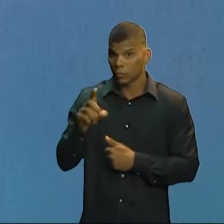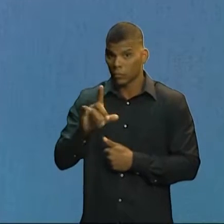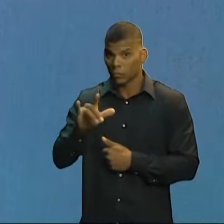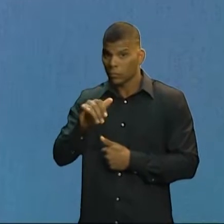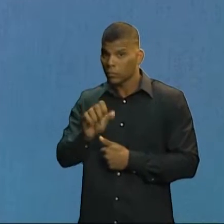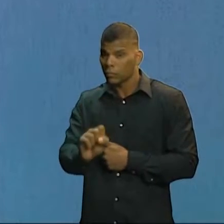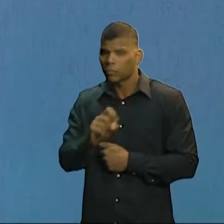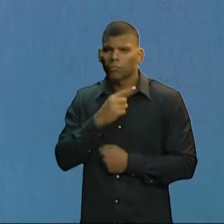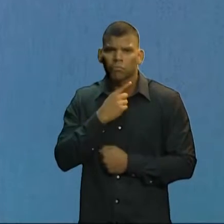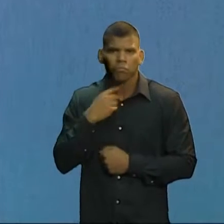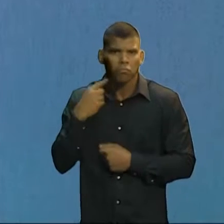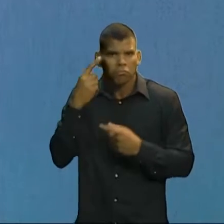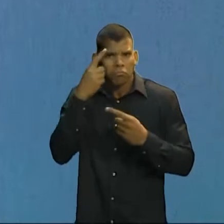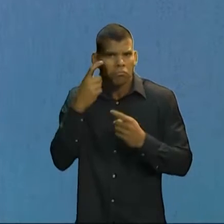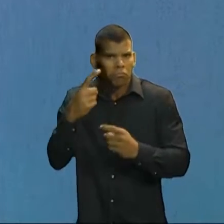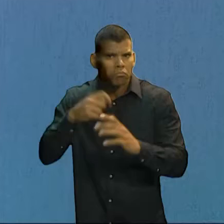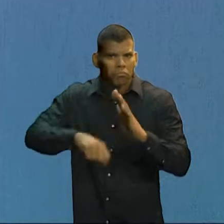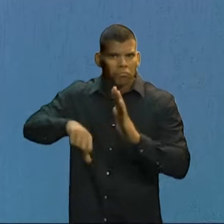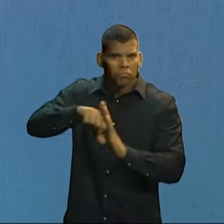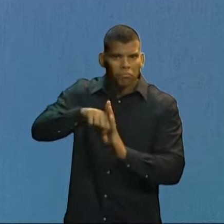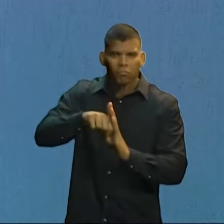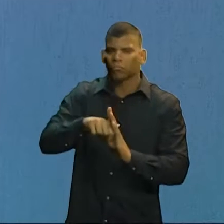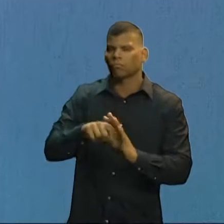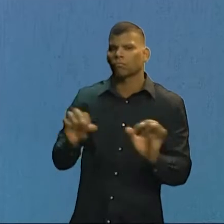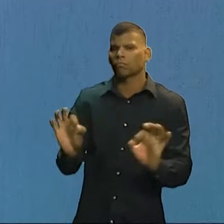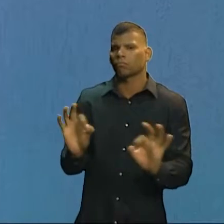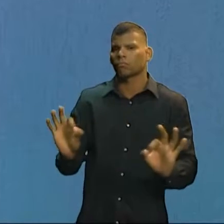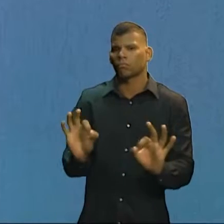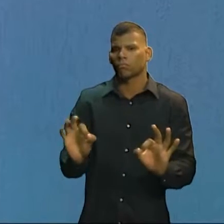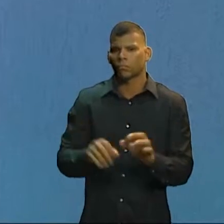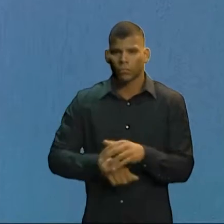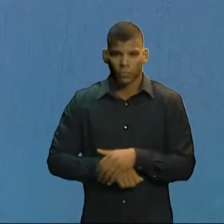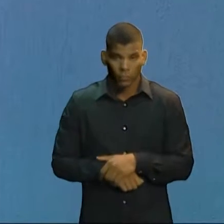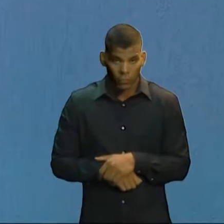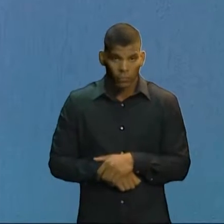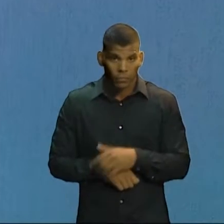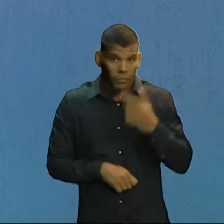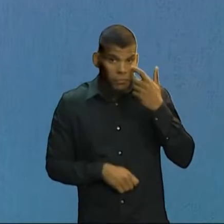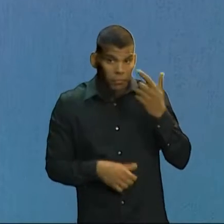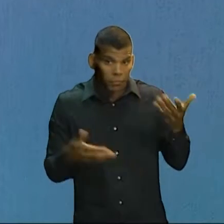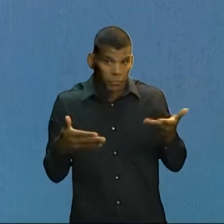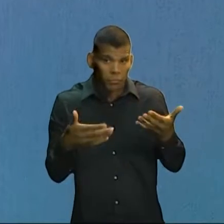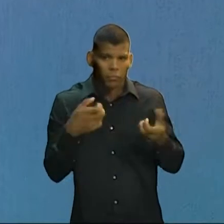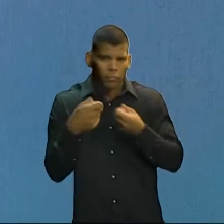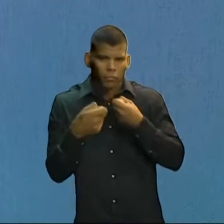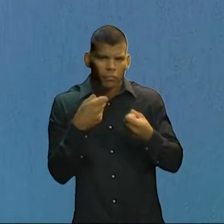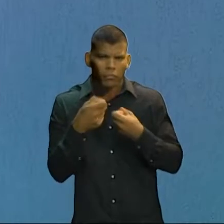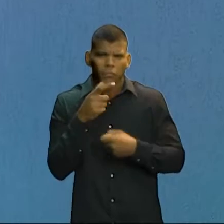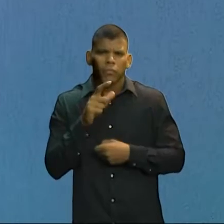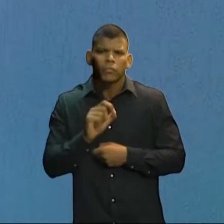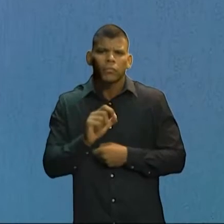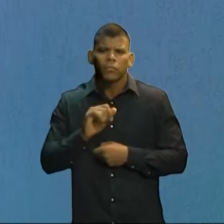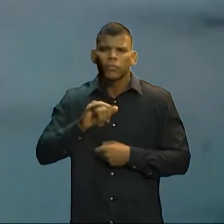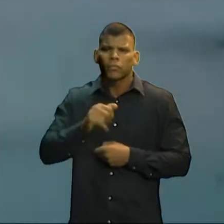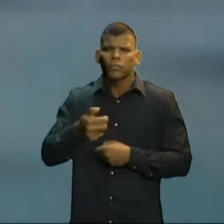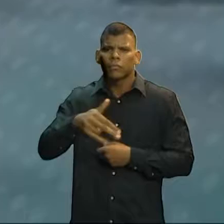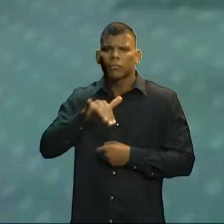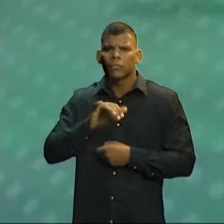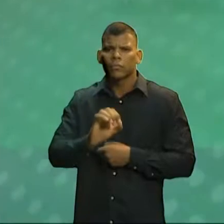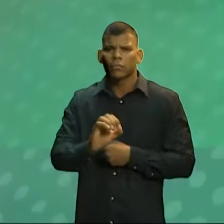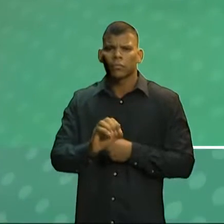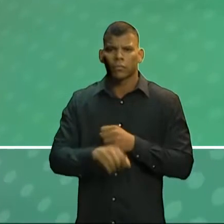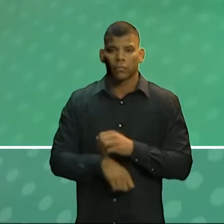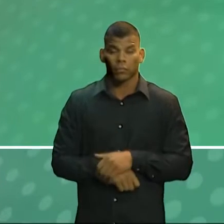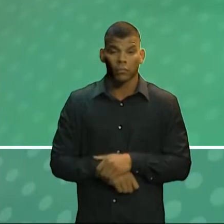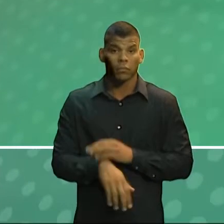sem registrar crimes violentos, letais e intencionais. Confira o balanço na reportagem de Jânio Alves. Segundo